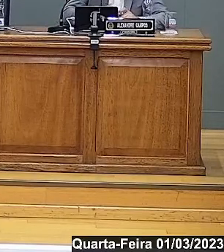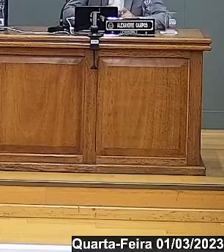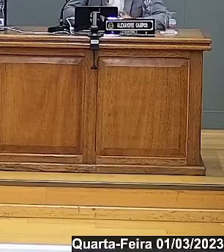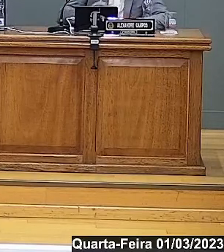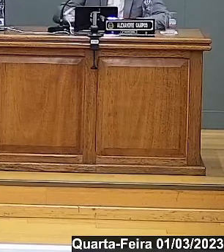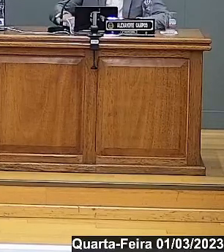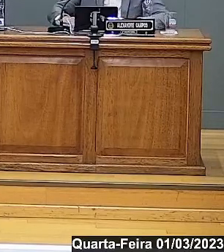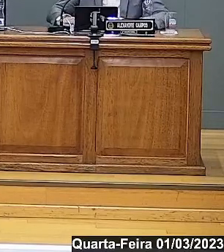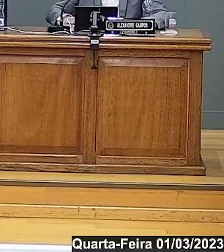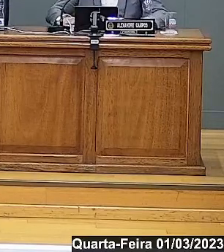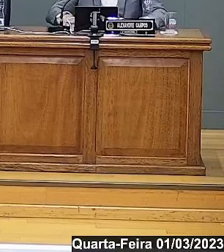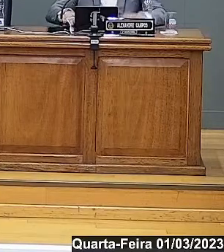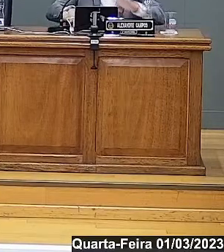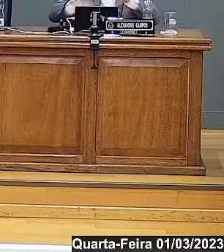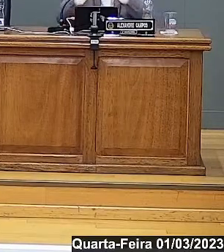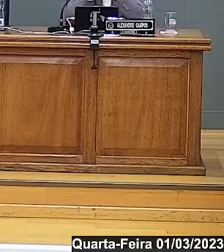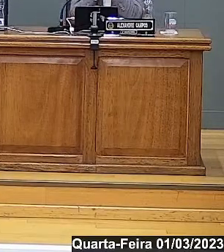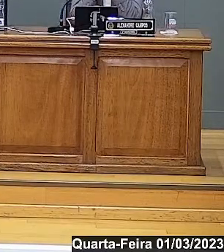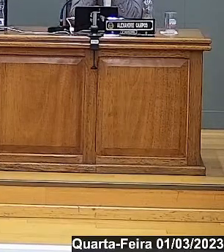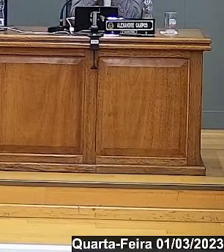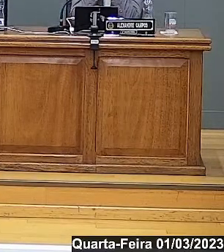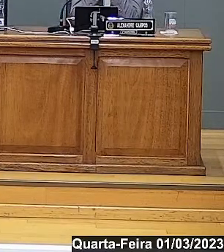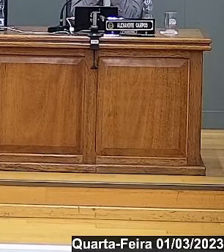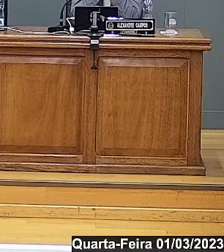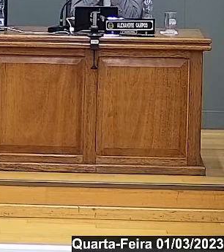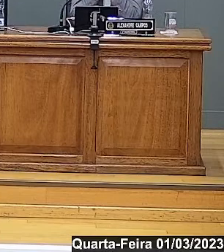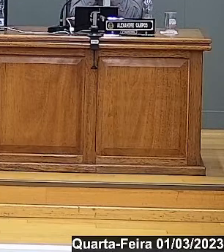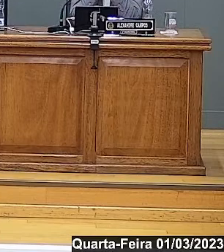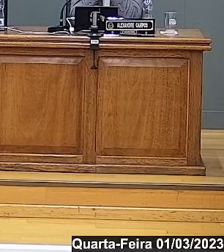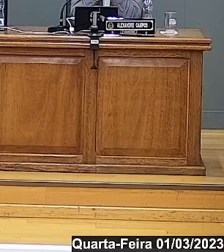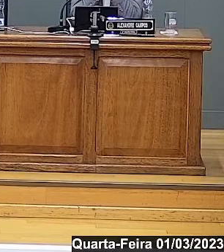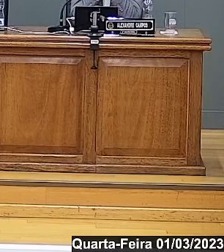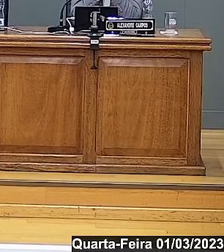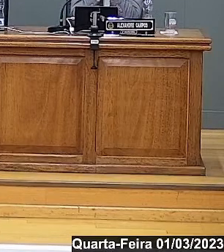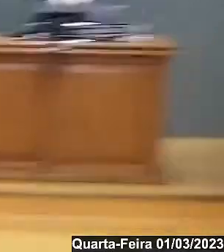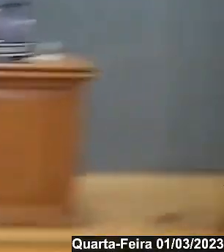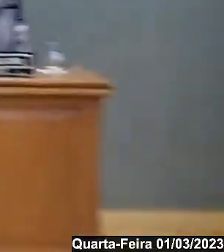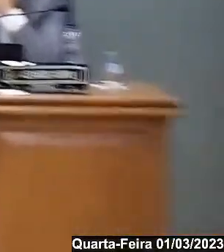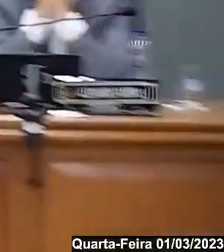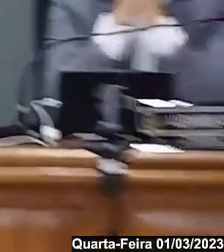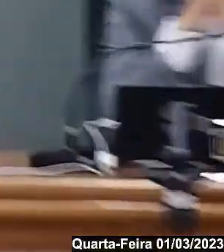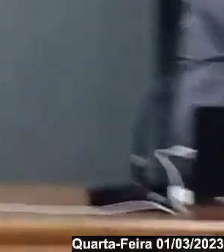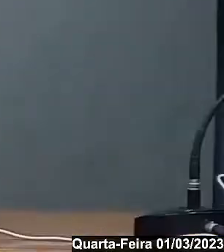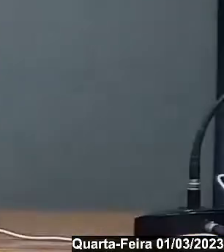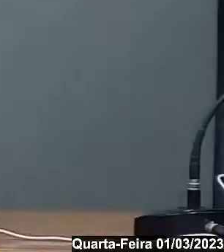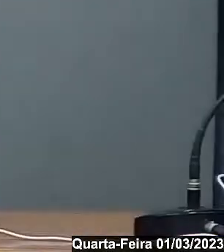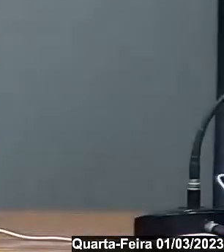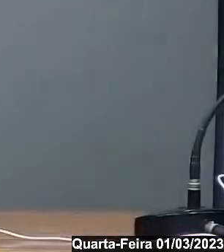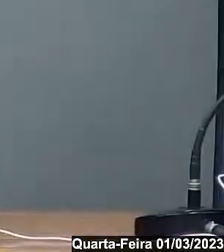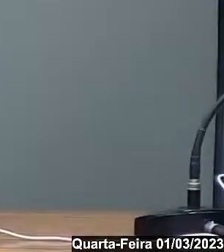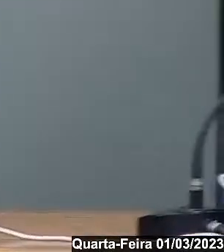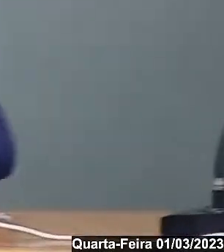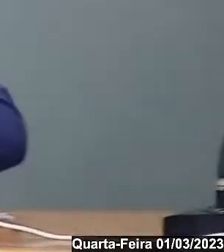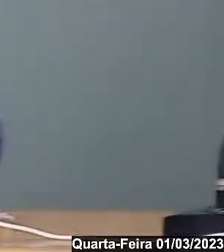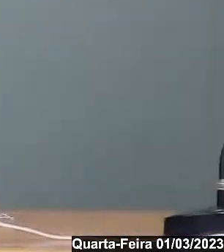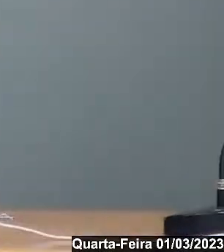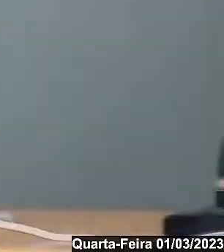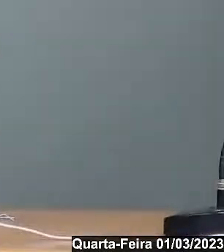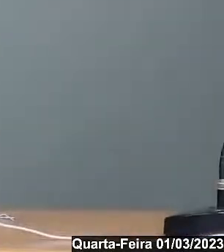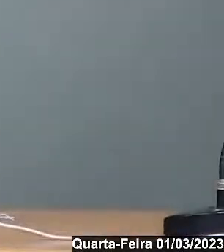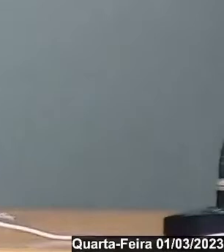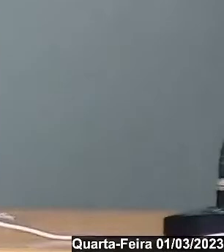dia a todos. Quero agradecer a cabeça do meu amigo Jegão. Parabéns pelo trabalho lá, viu? Que Deus abençoe vocês,